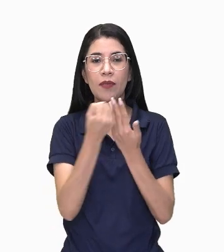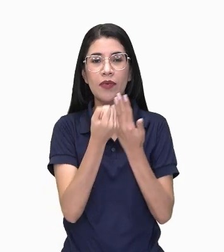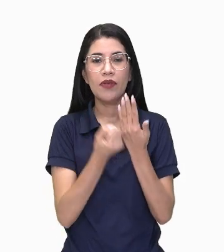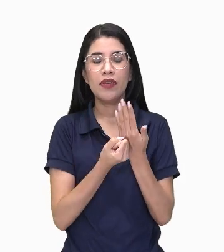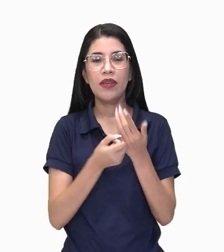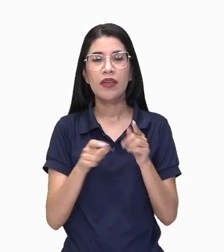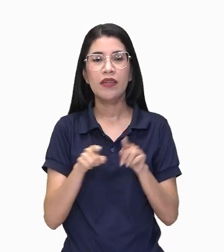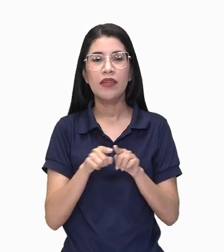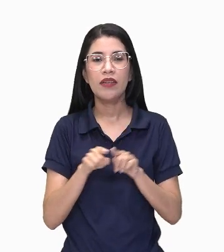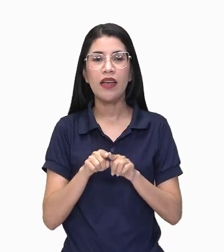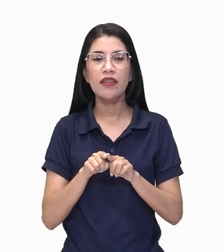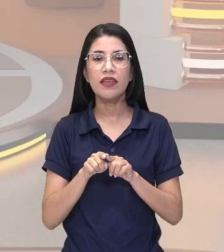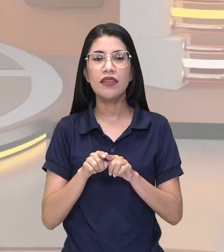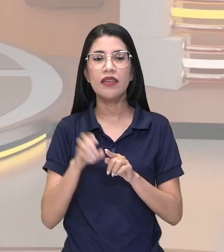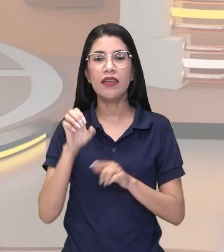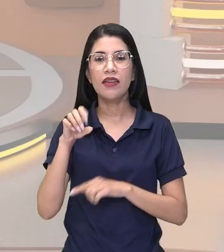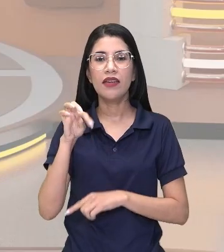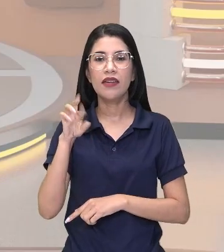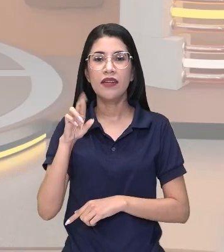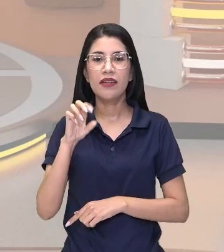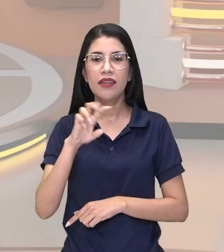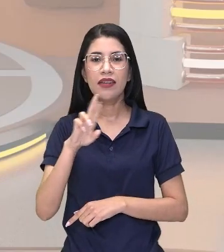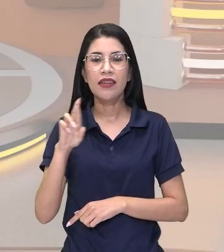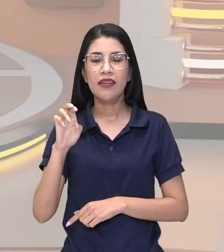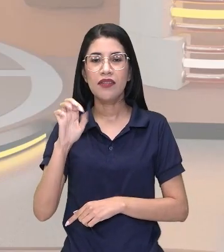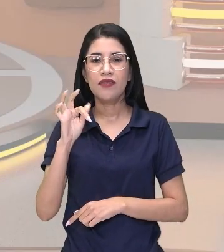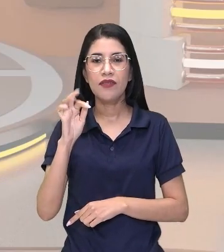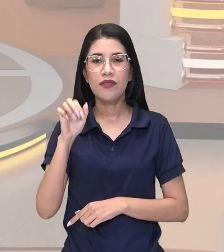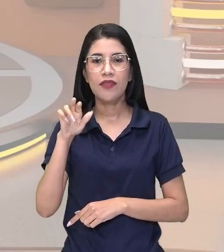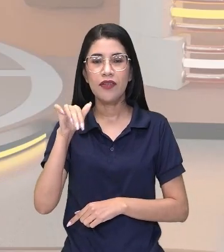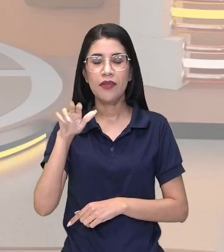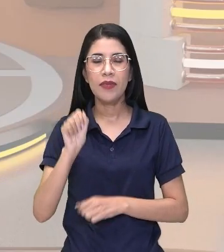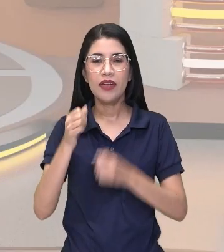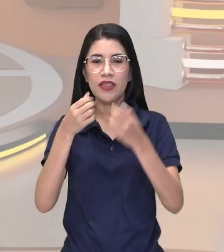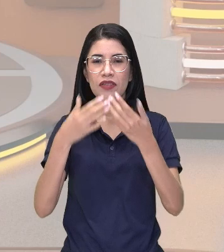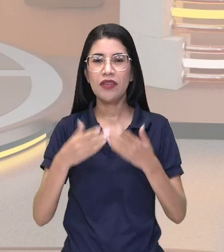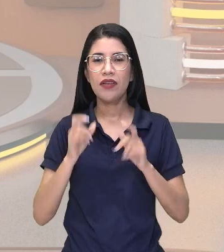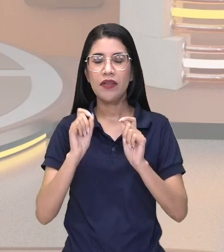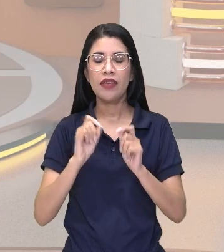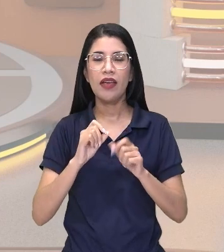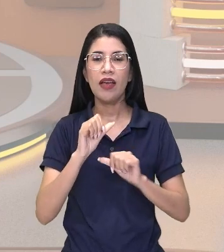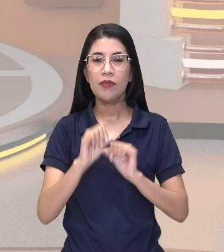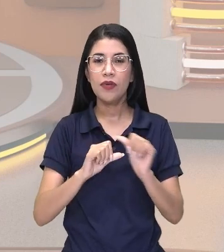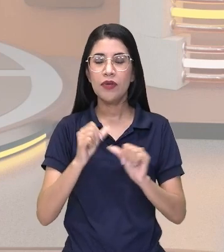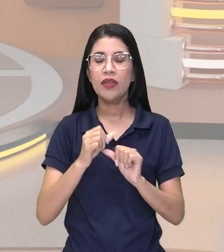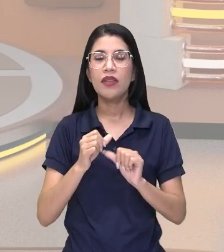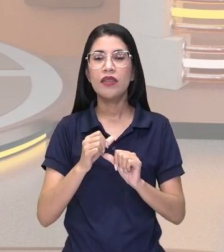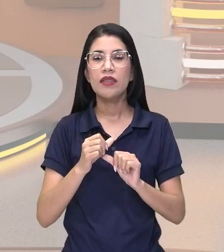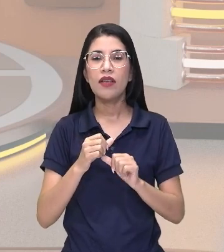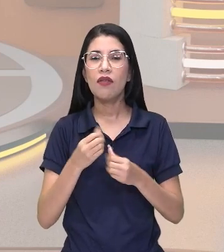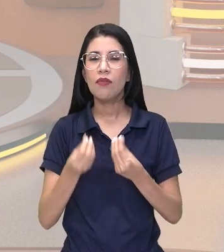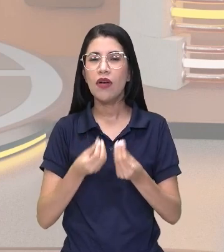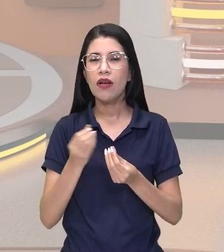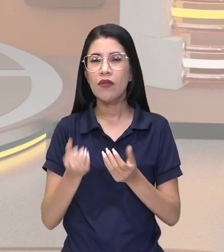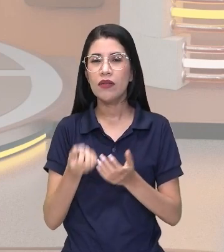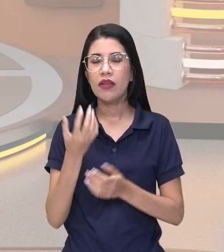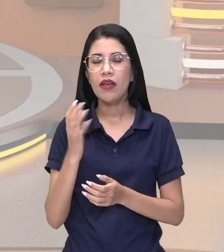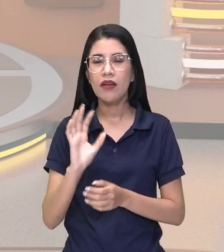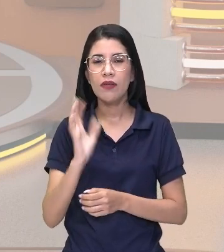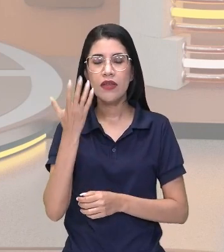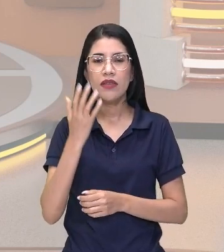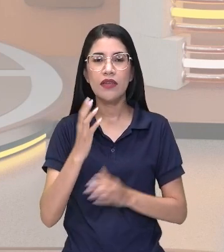a contra-reforma. A gente então vai falar nessa reforma da cristandade, como é que de fato surgiram as chamadas